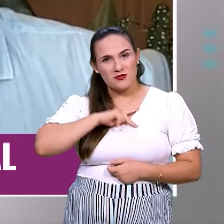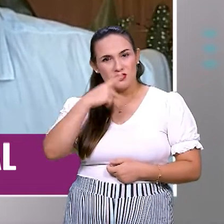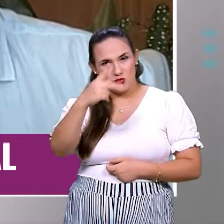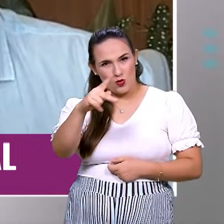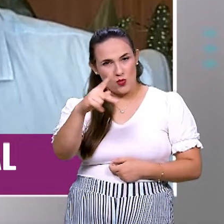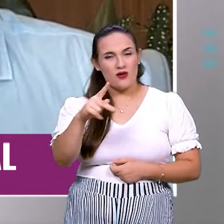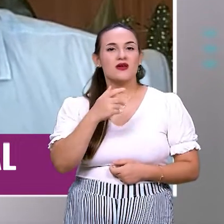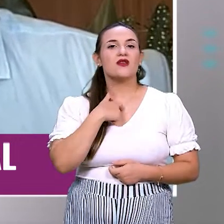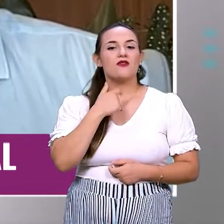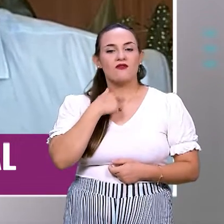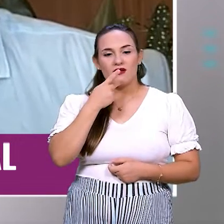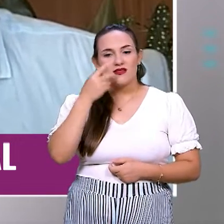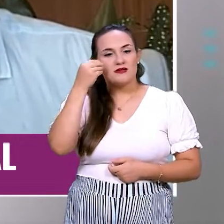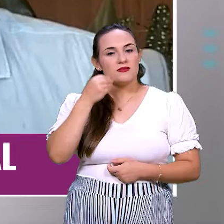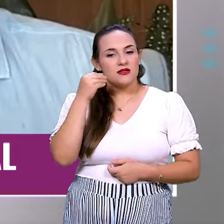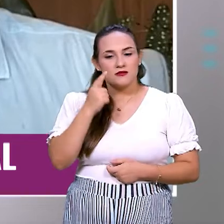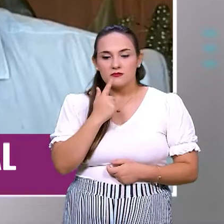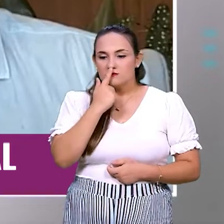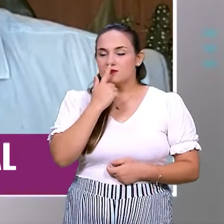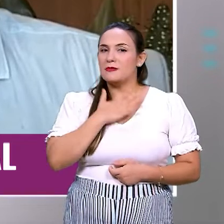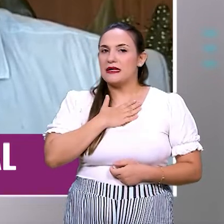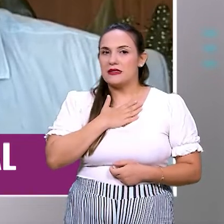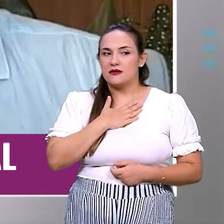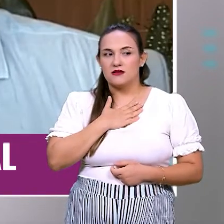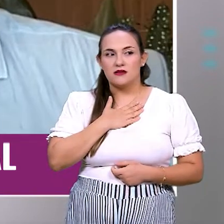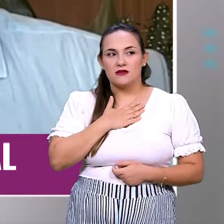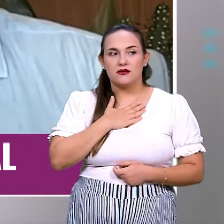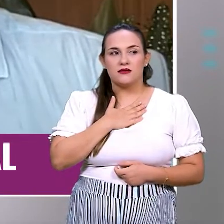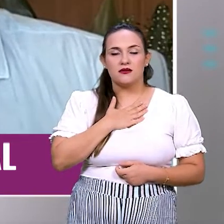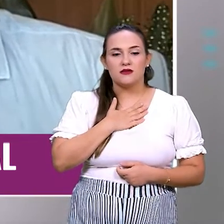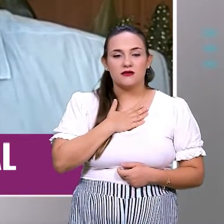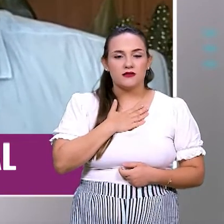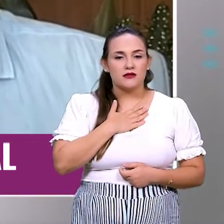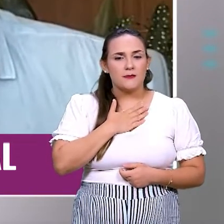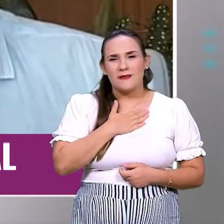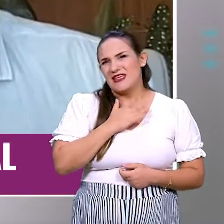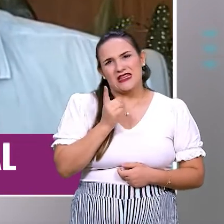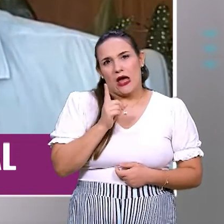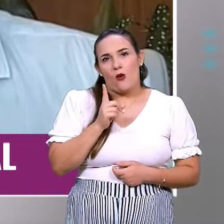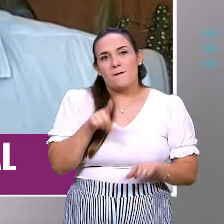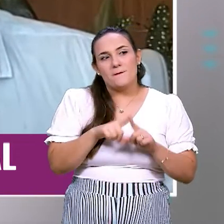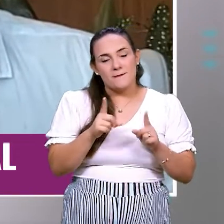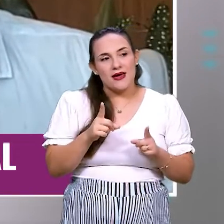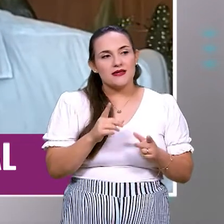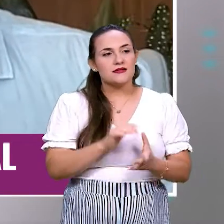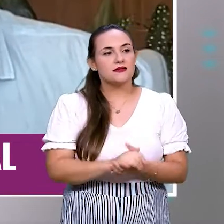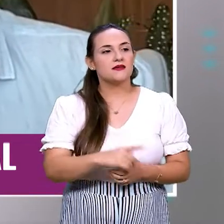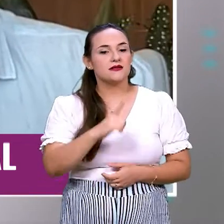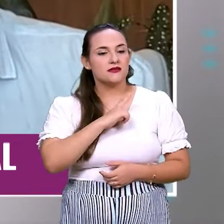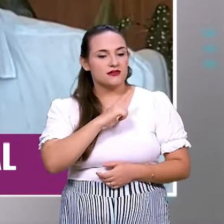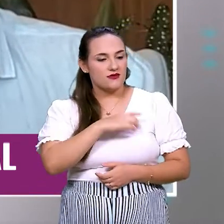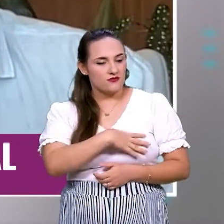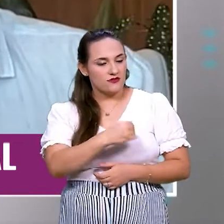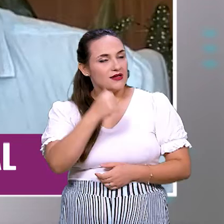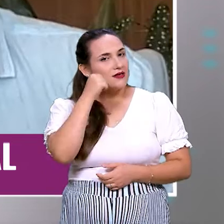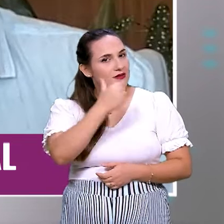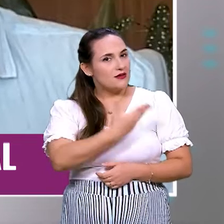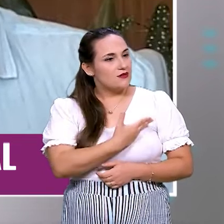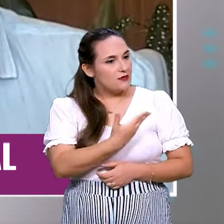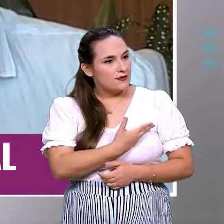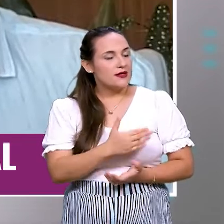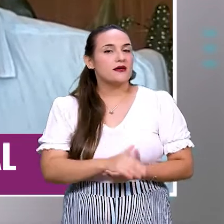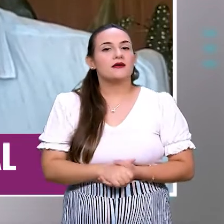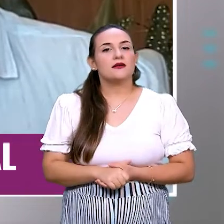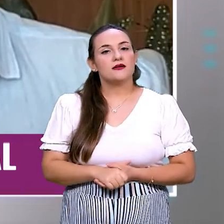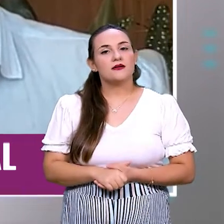história pessoal sua, eu vou compartilhar uma história próxima a mim, né? Não é pessoal minha, porque meus filhos ainda são bem pequenos, mas a